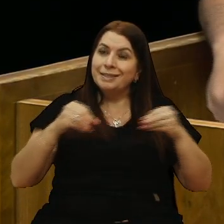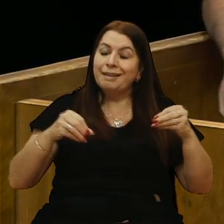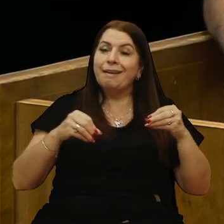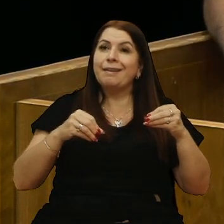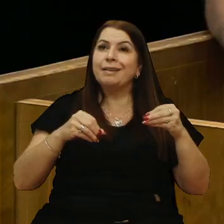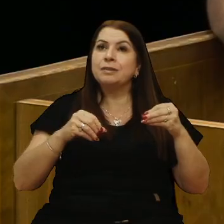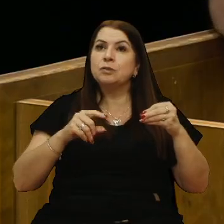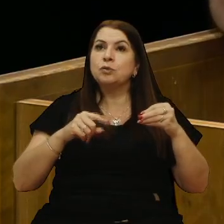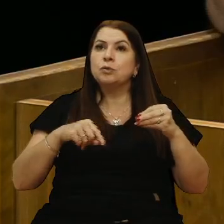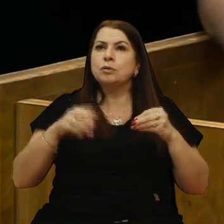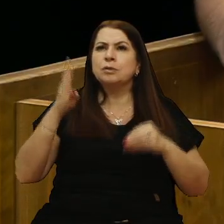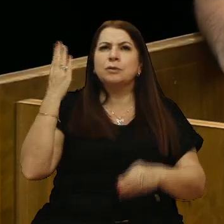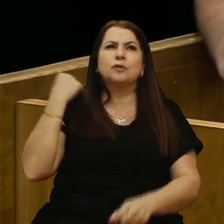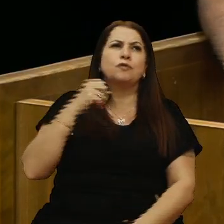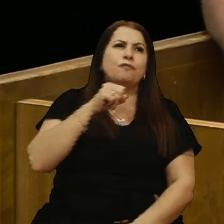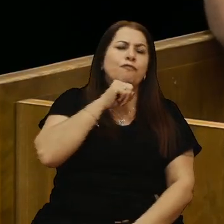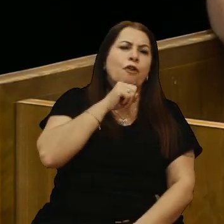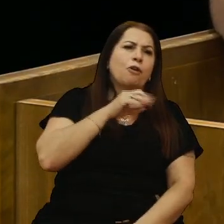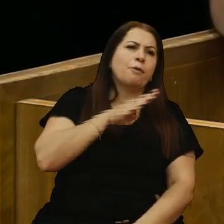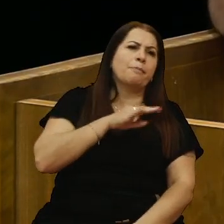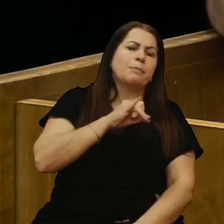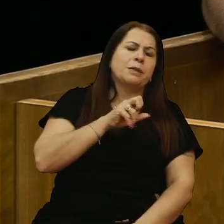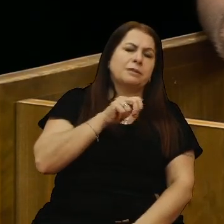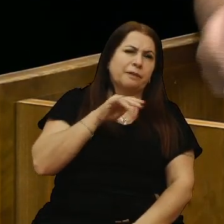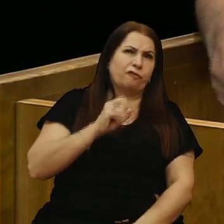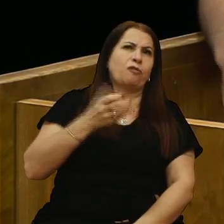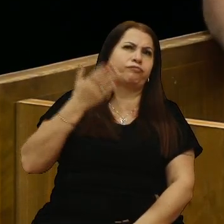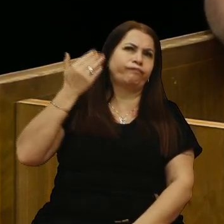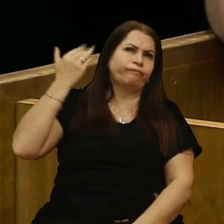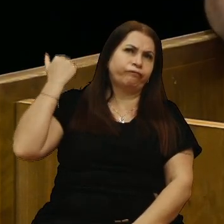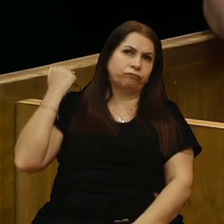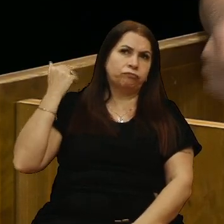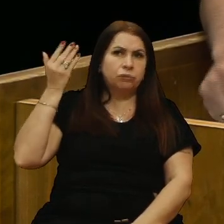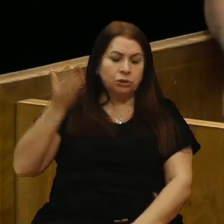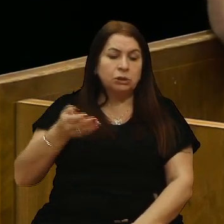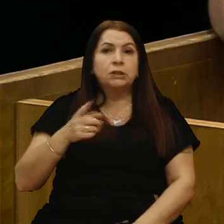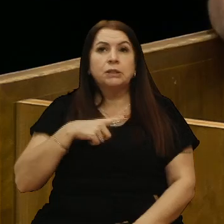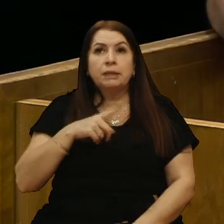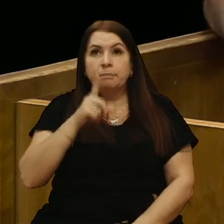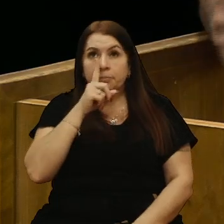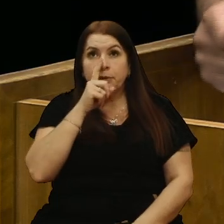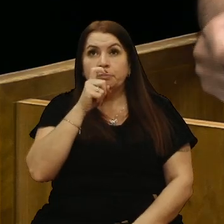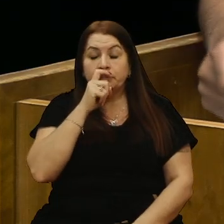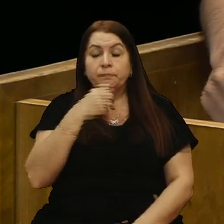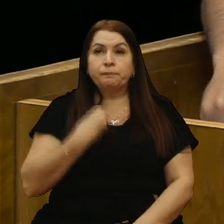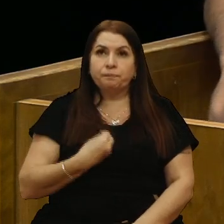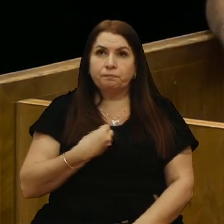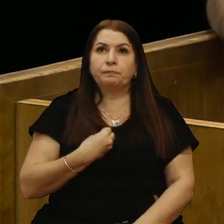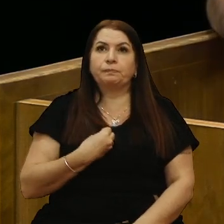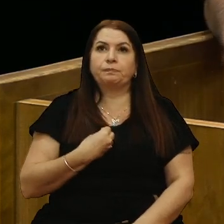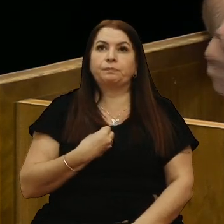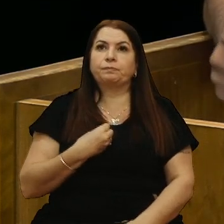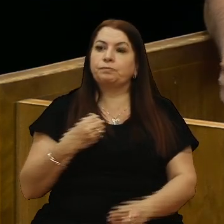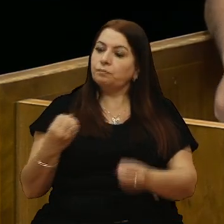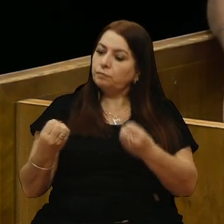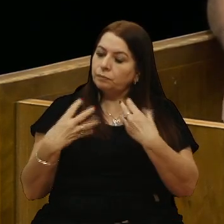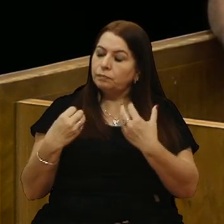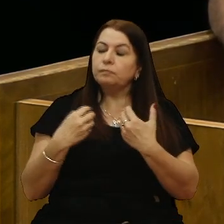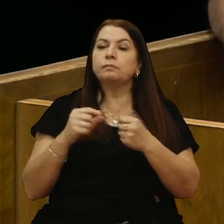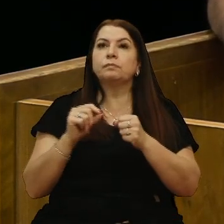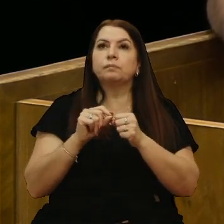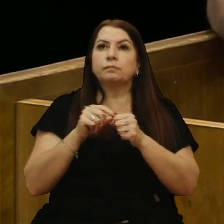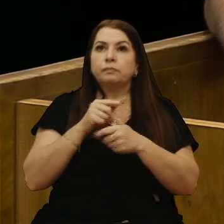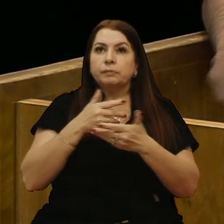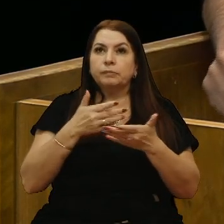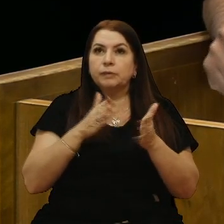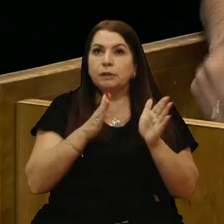desde os nossos bisavós, são dos nossos avós. E estão lá, nossos pais viveram, nos educaram, produziram